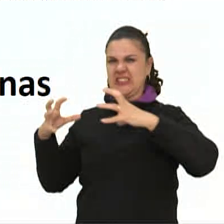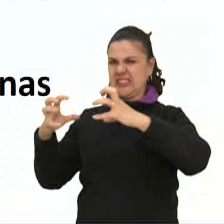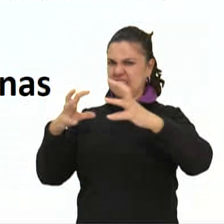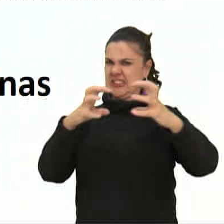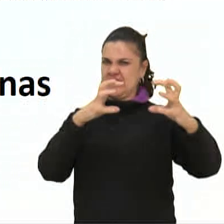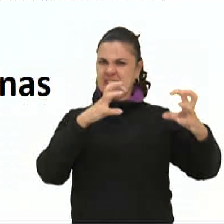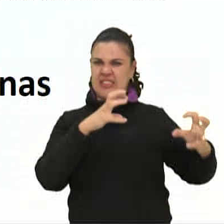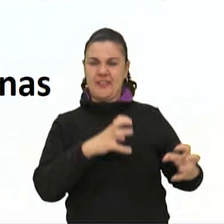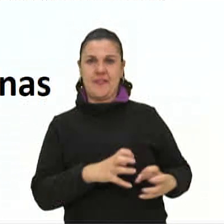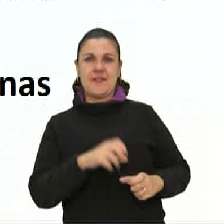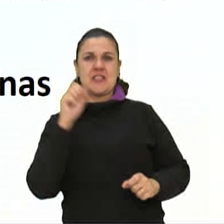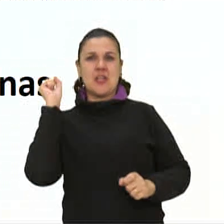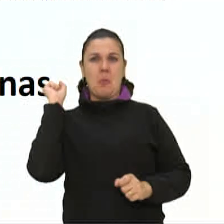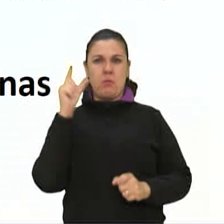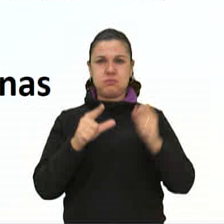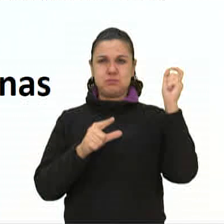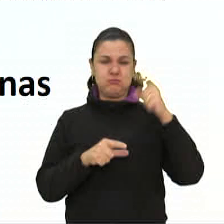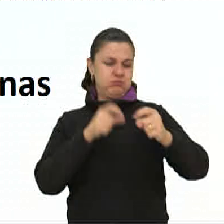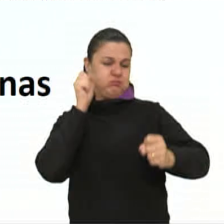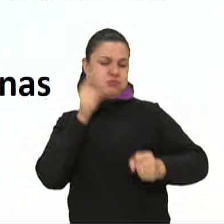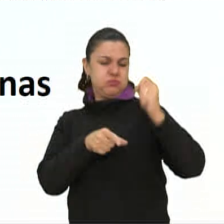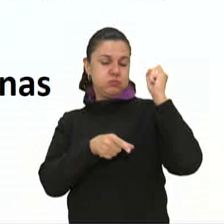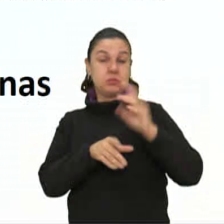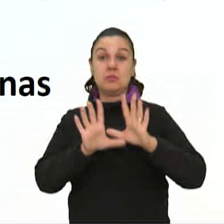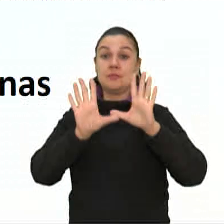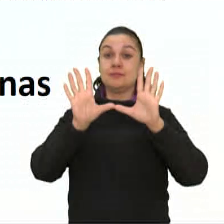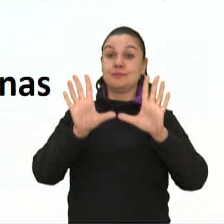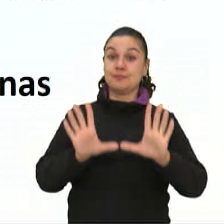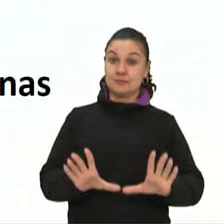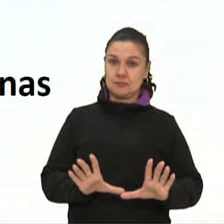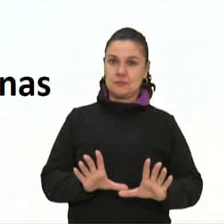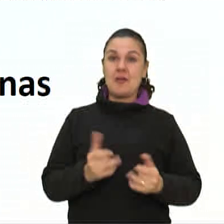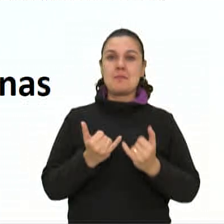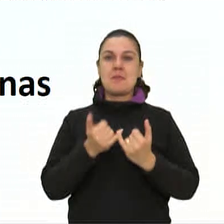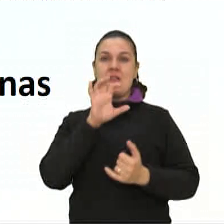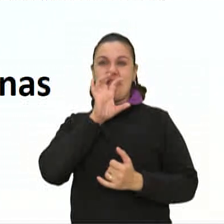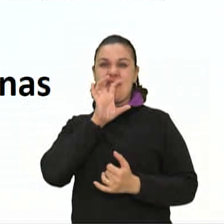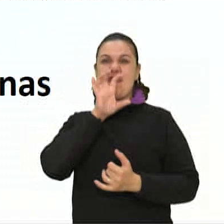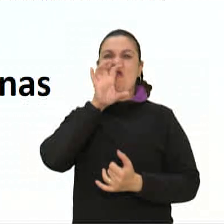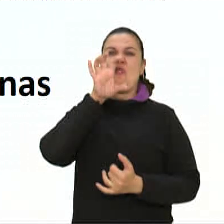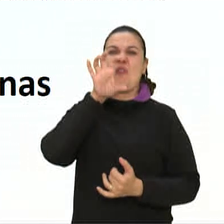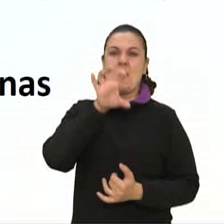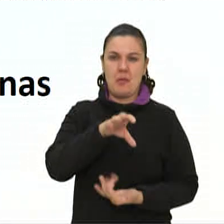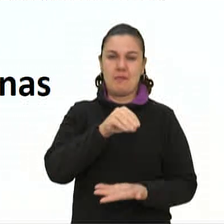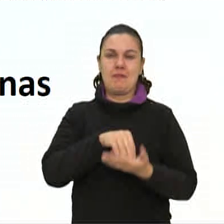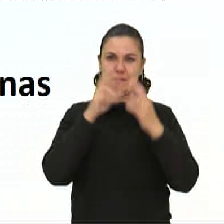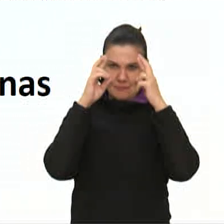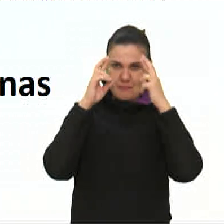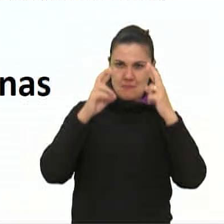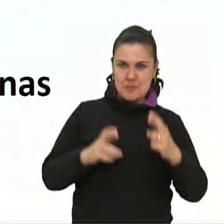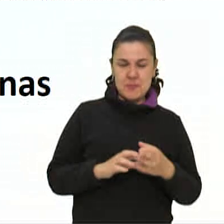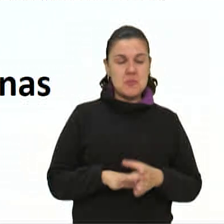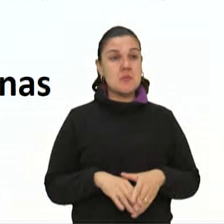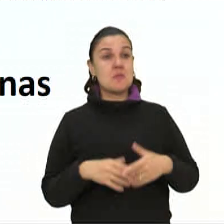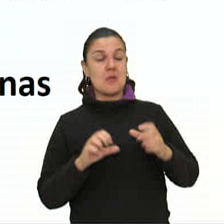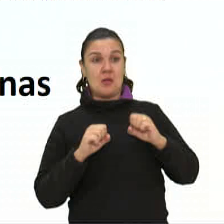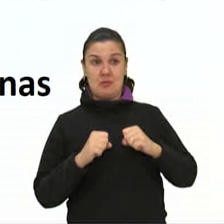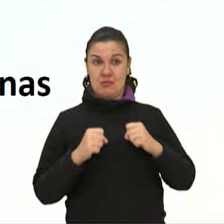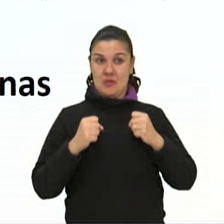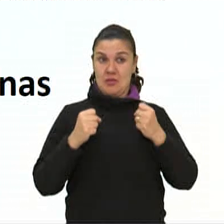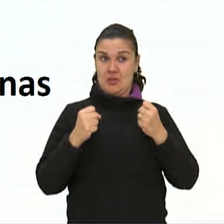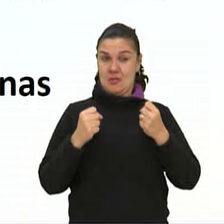motins, tocava desaforos, quando não, vomitava insolências.